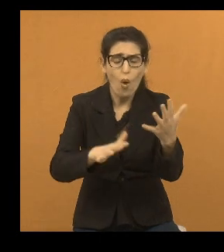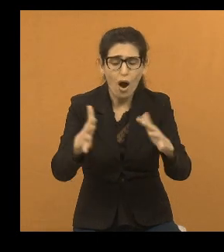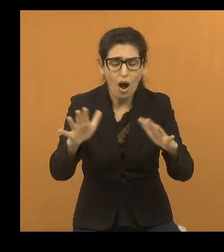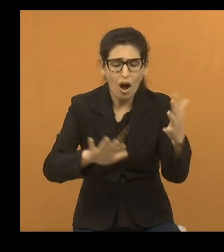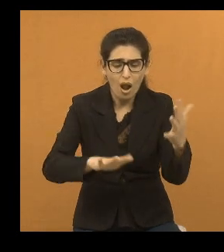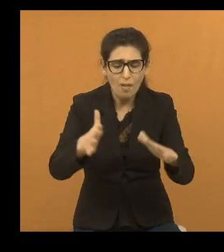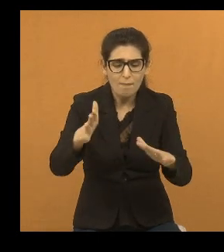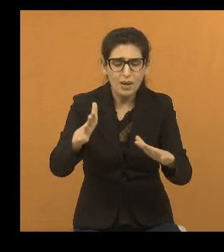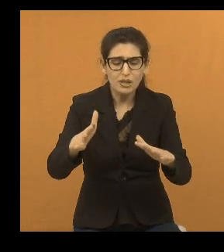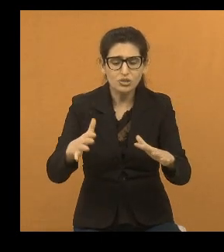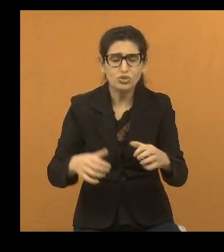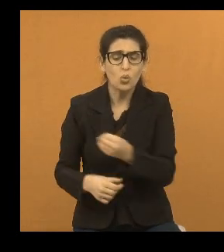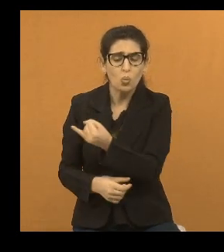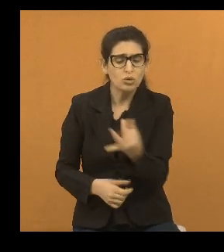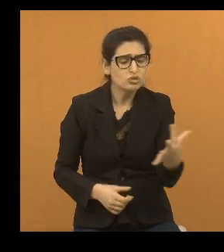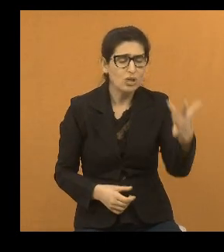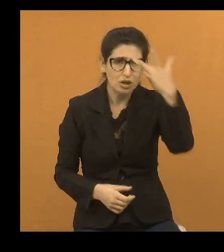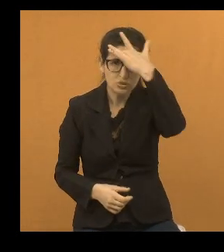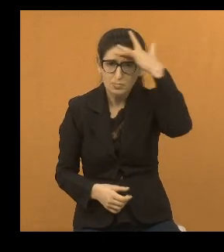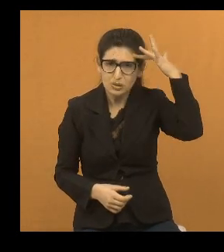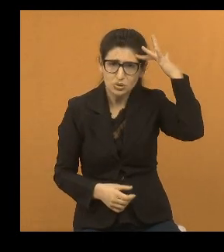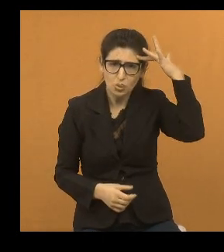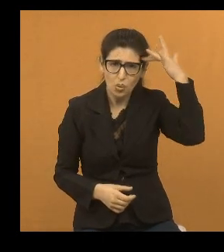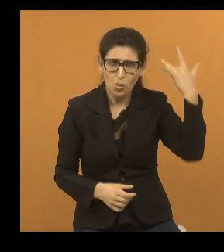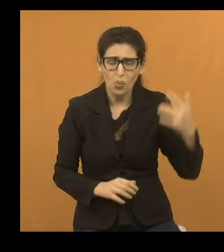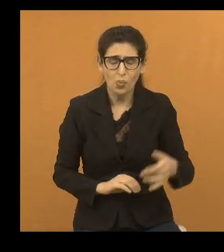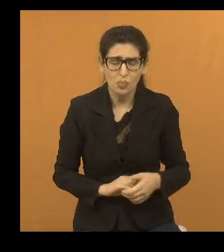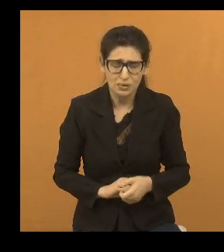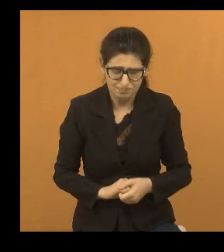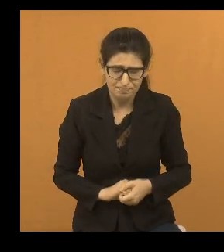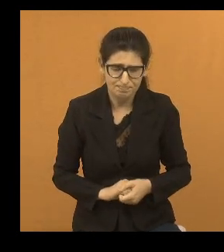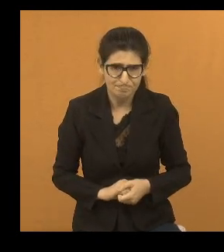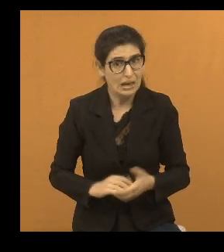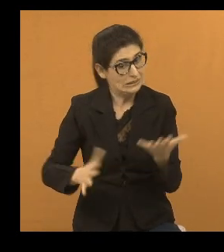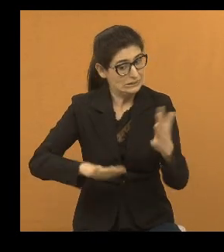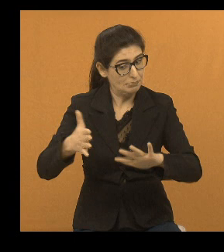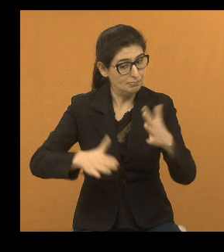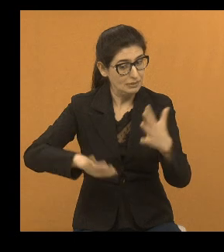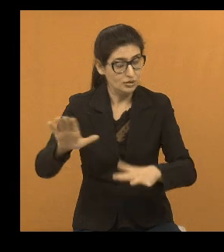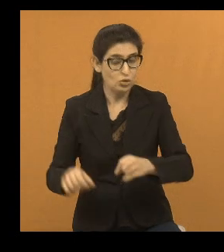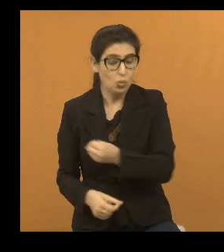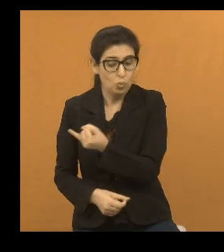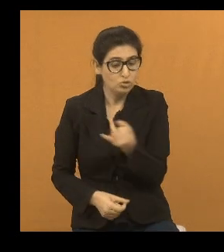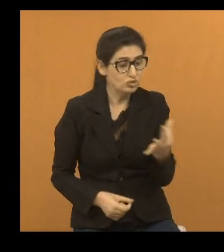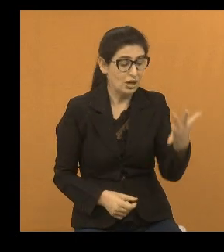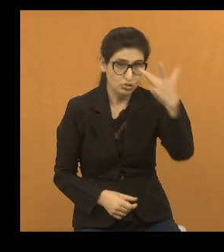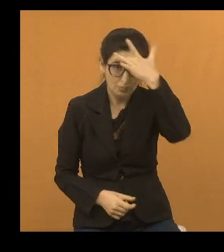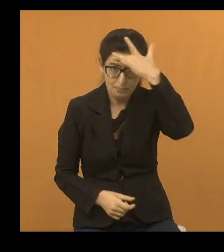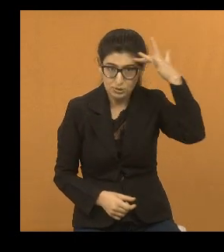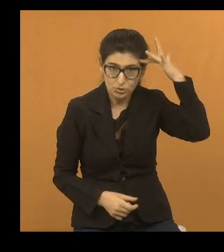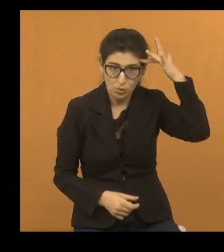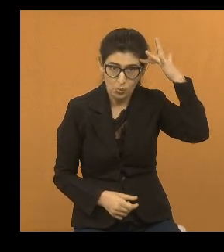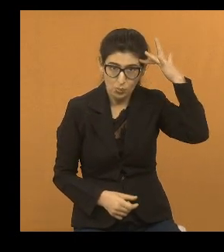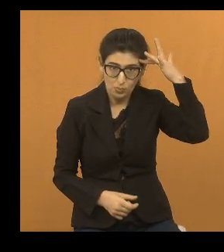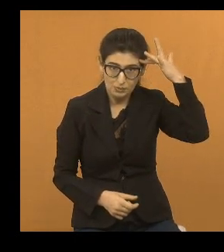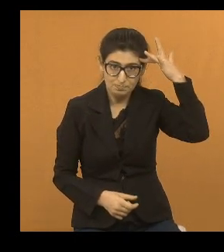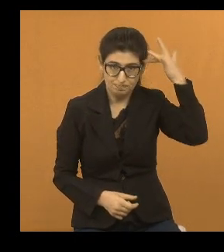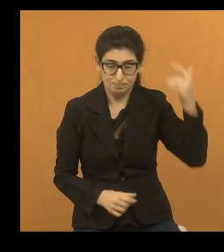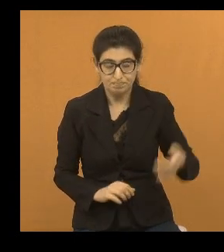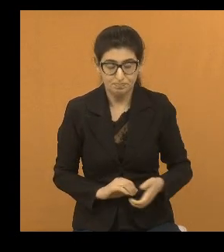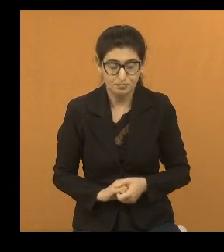próximo possível dessas unidades. Qual é a nossa alternativa? A ampliação de unidades de